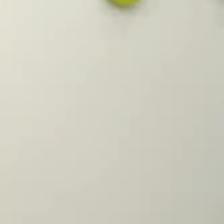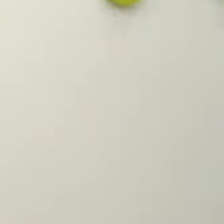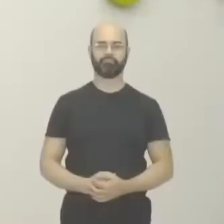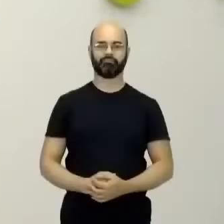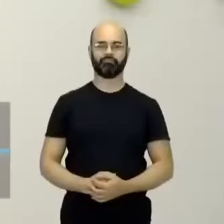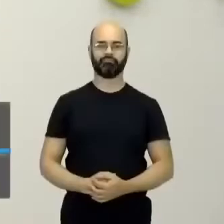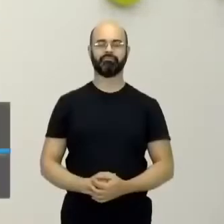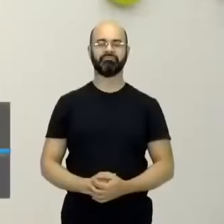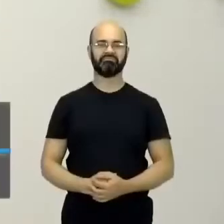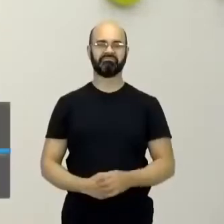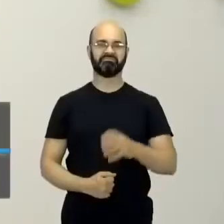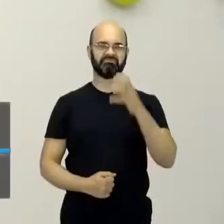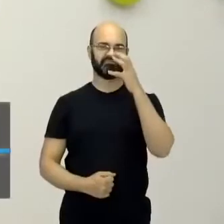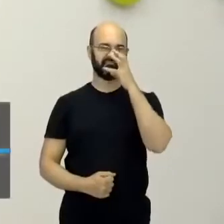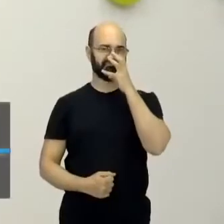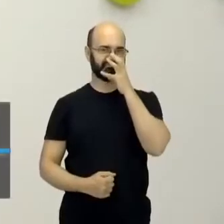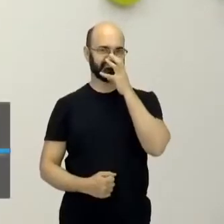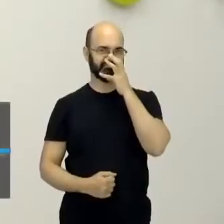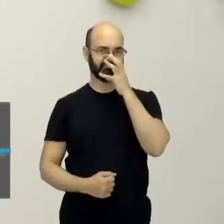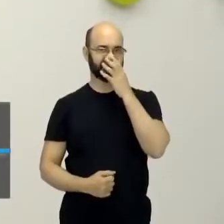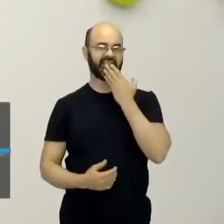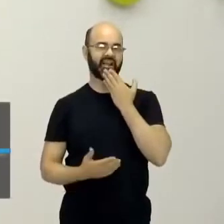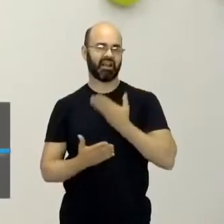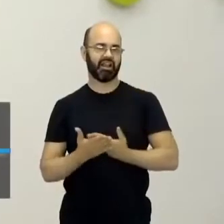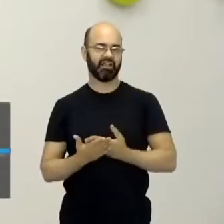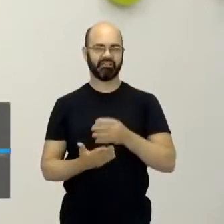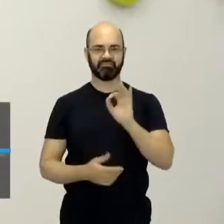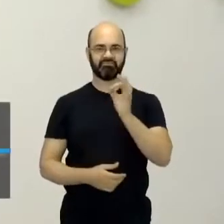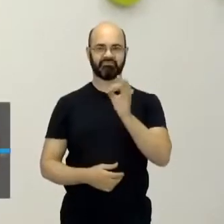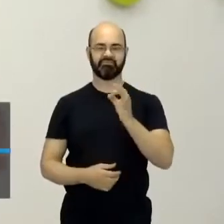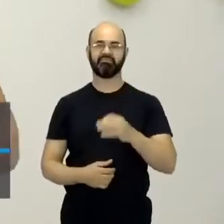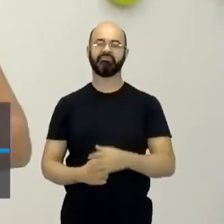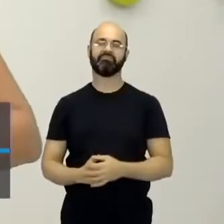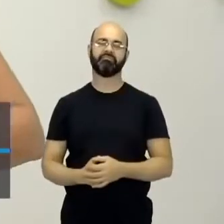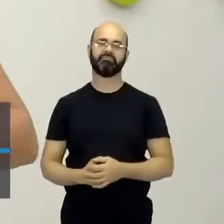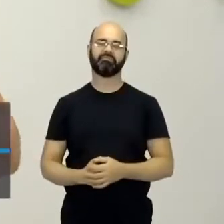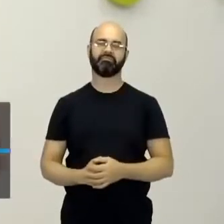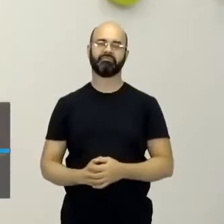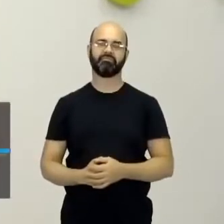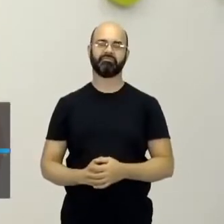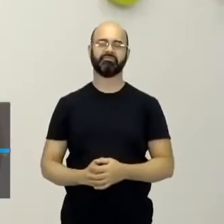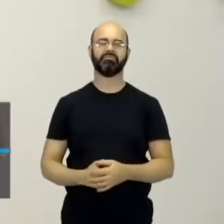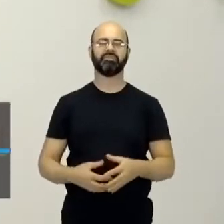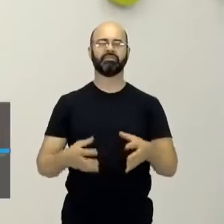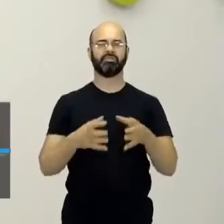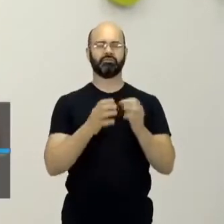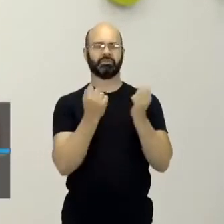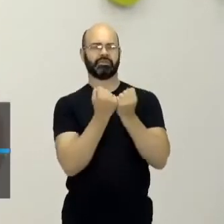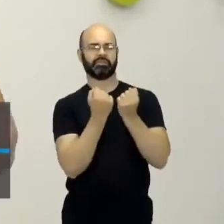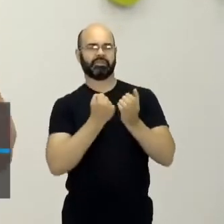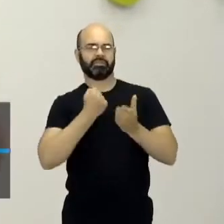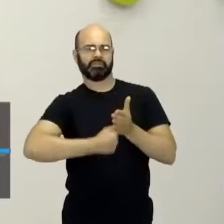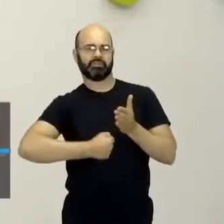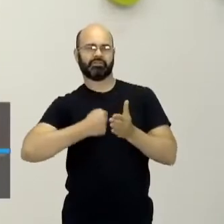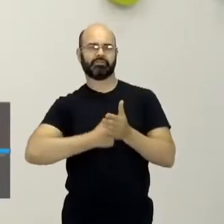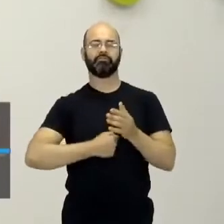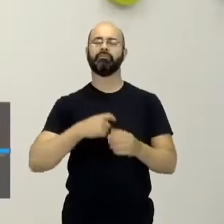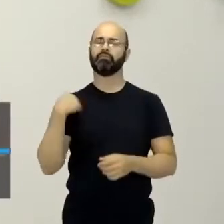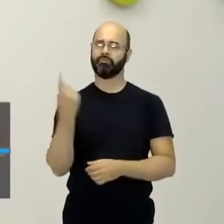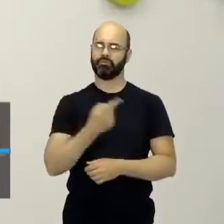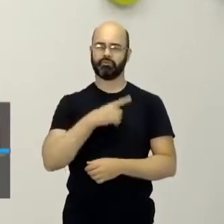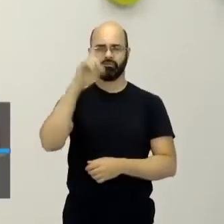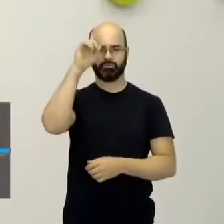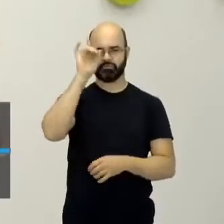Que incrível, né? Então, já falamos de resistência. A resistência ela está no nosso dia a dia. Somos